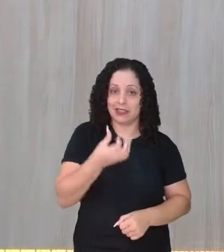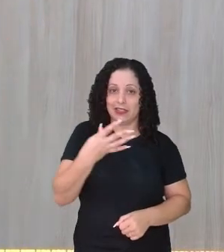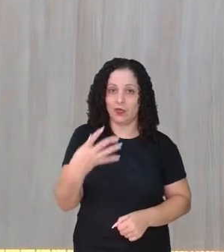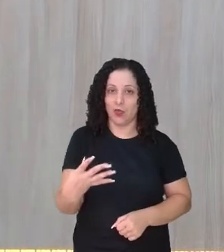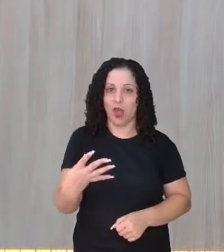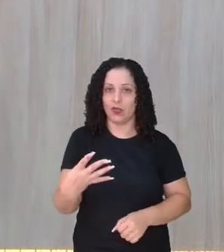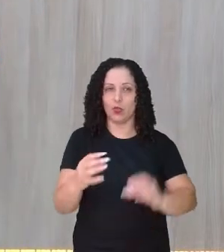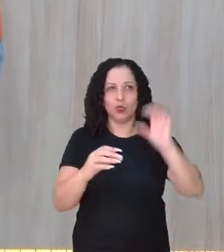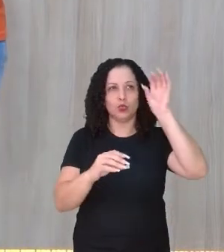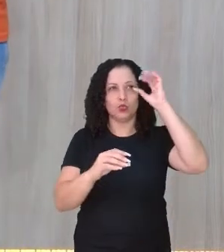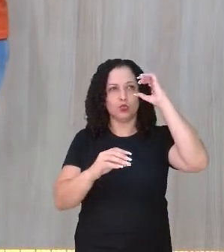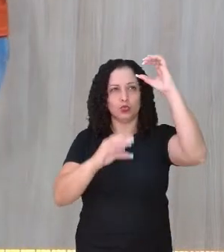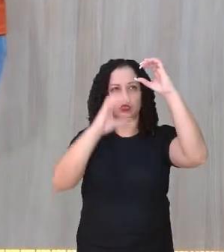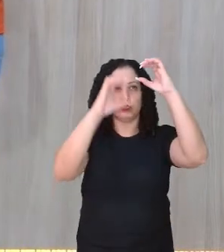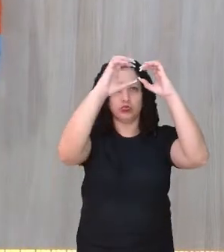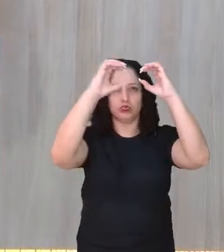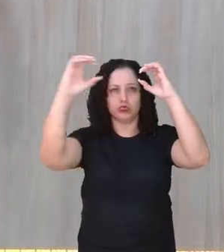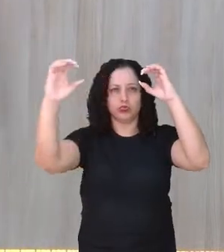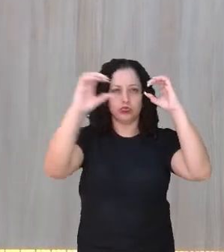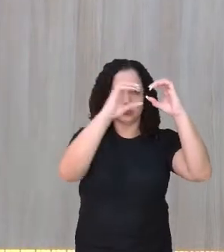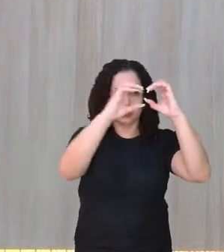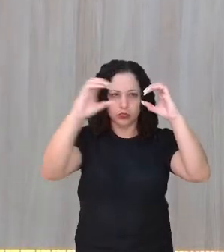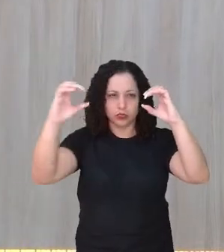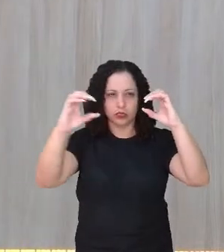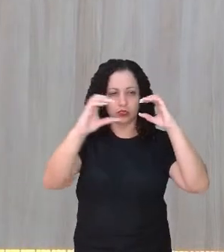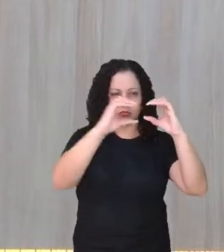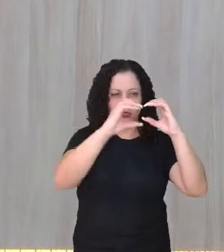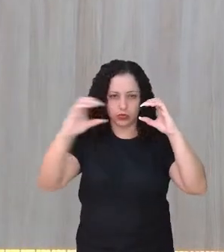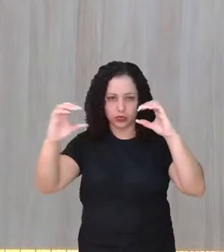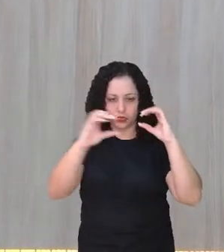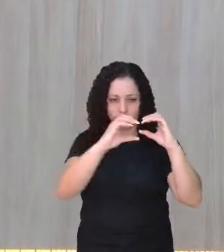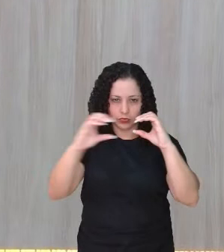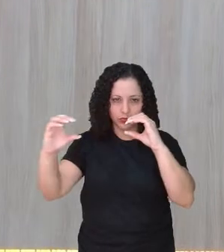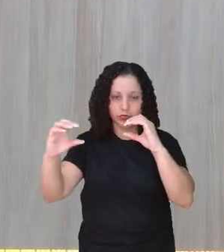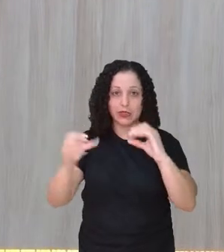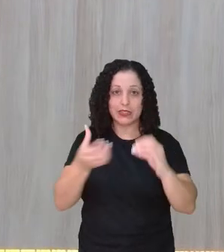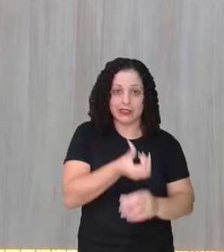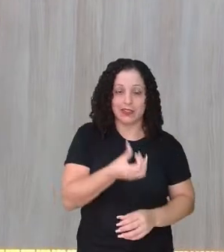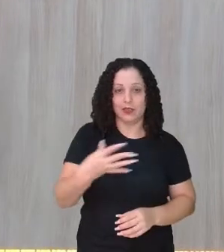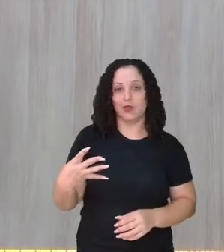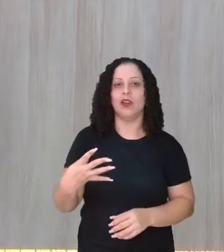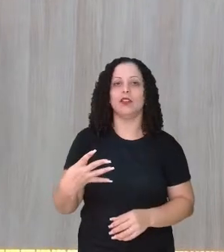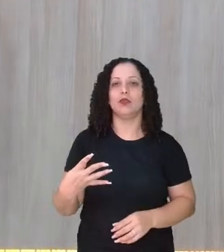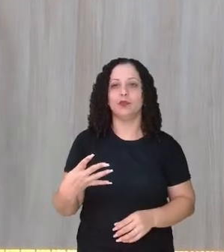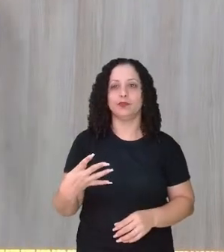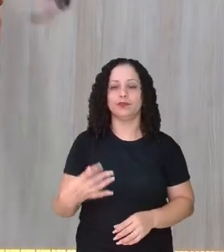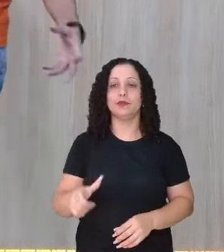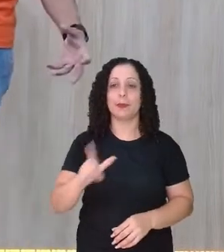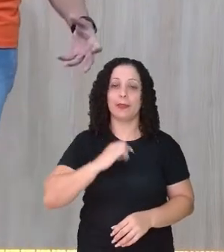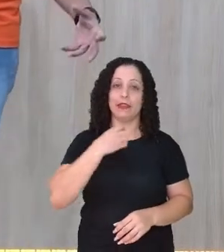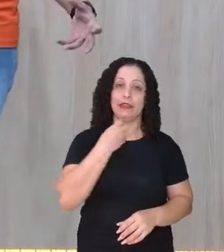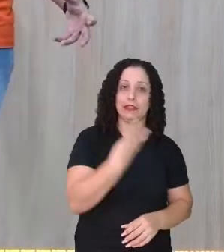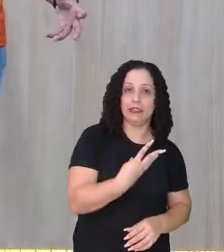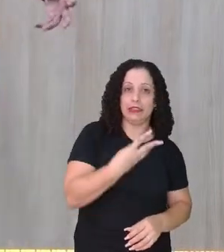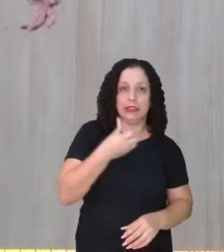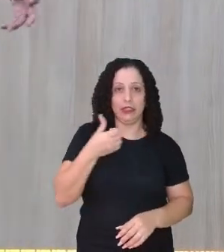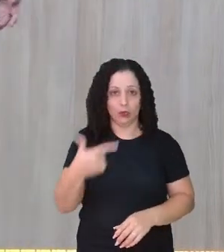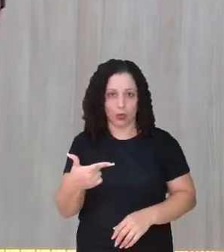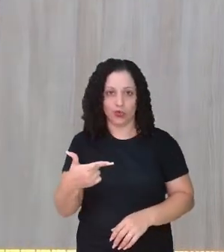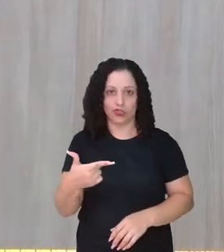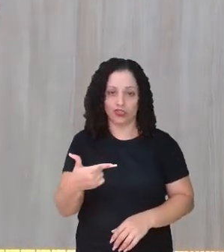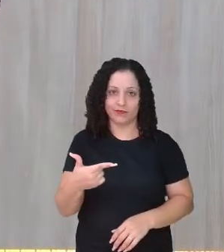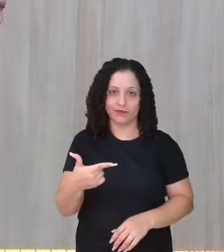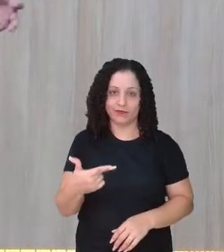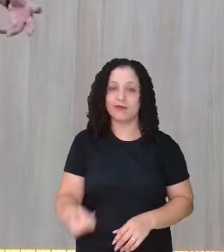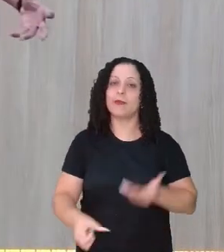64 quadradinhos pequenos. Desses 64 quadradinhos pequenos, 32 é de uma cor